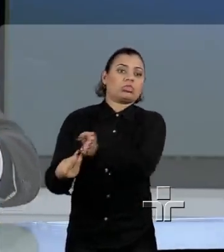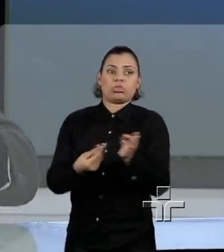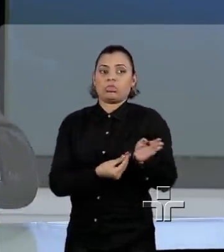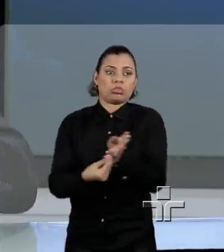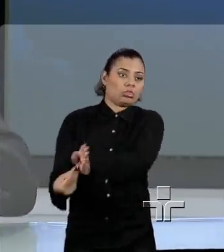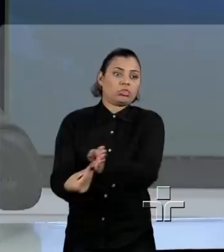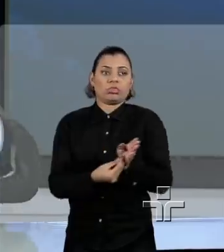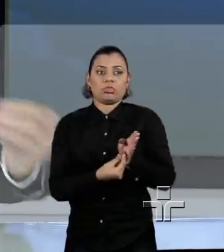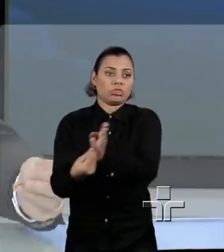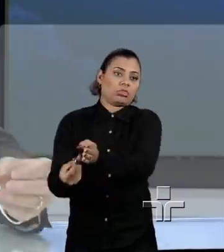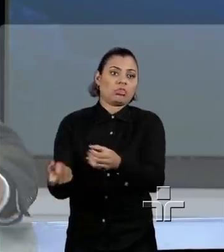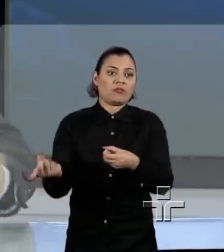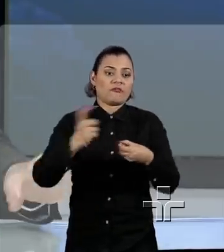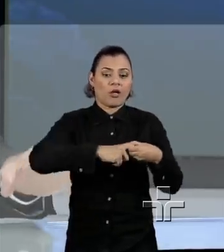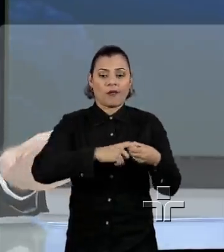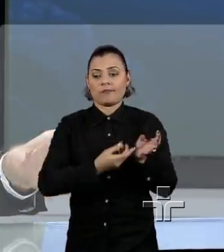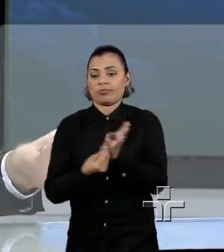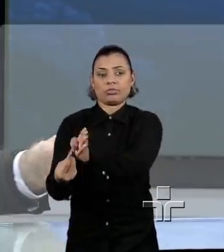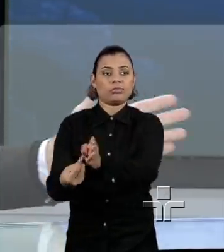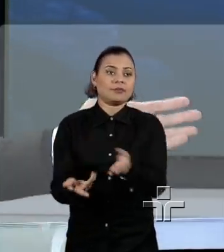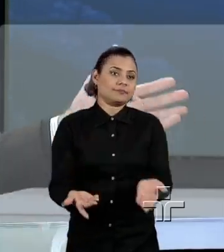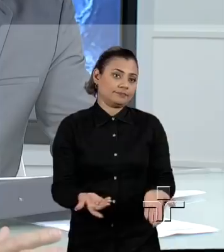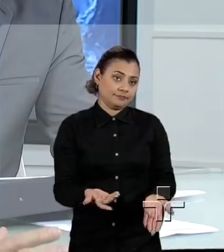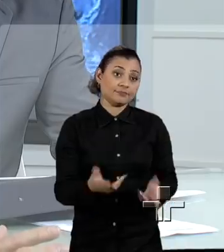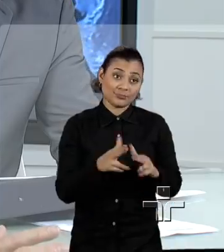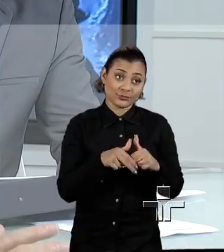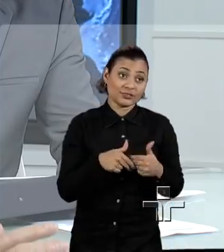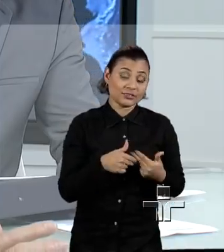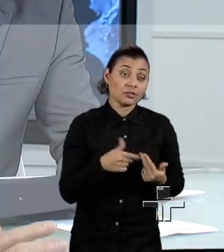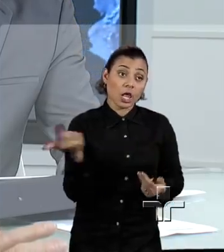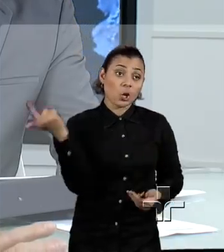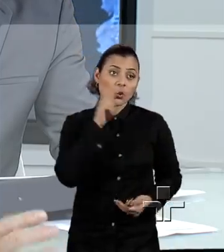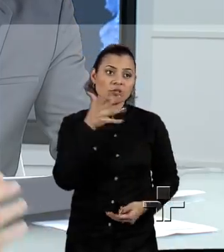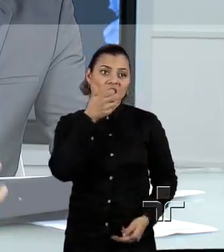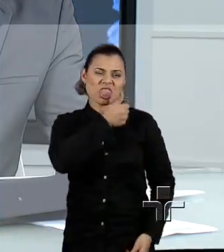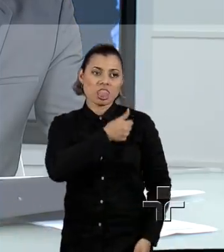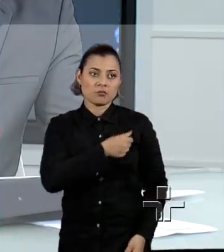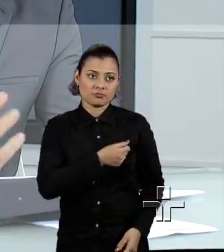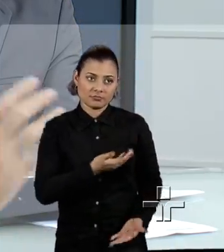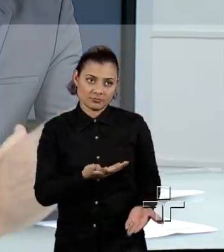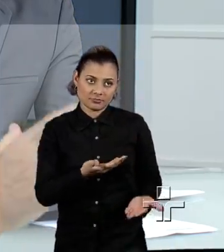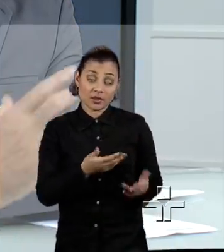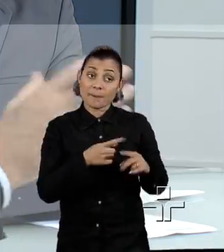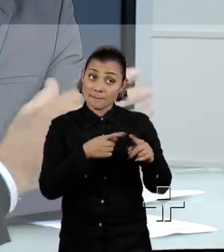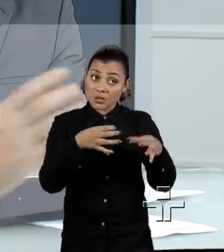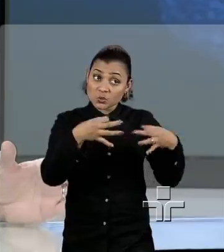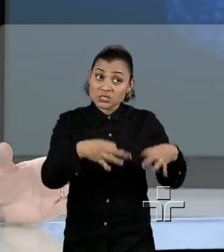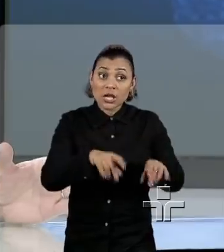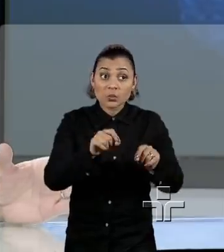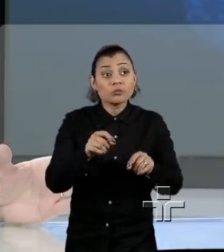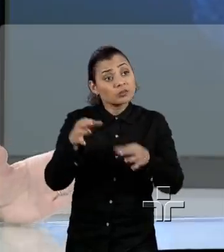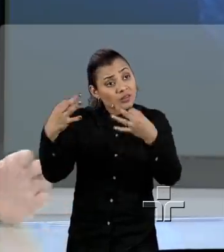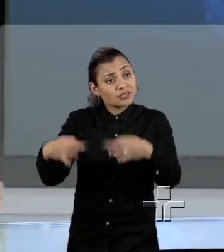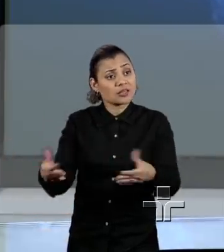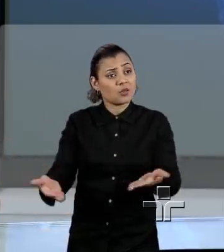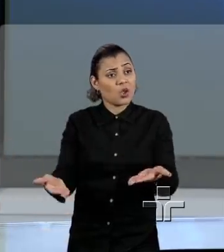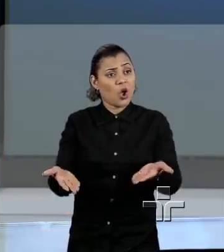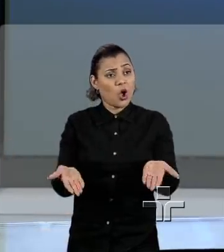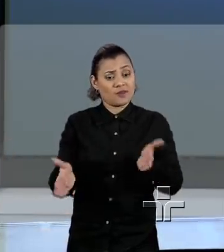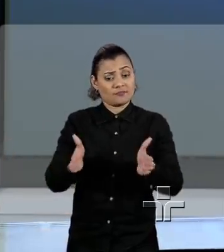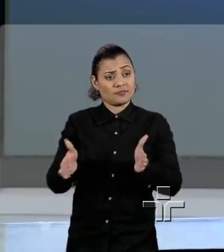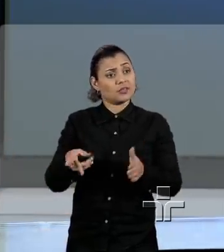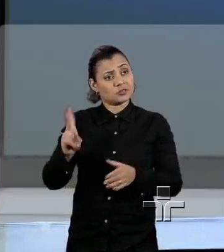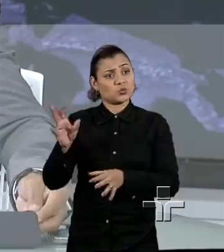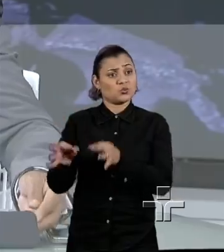um recurso, embargo e não sei o quê, morreu. Ele conseguiu escapar. Então, o certo e o correto é o que está sendo julgado agora. Muito